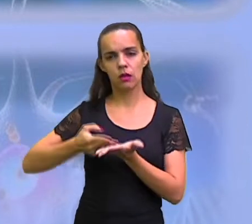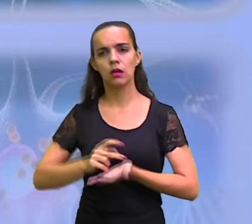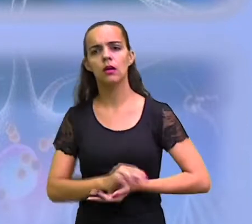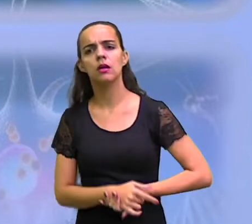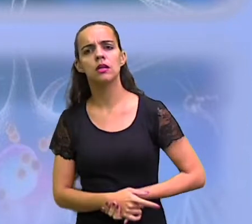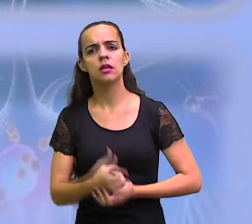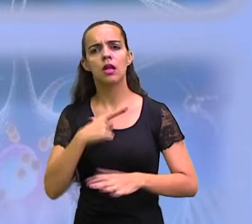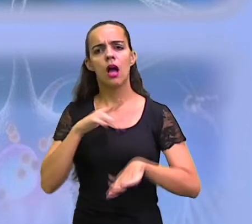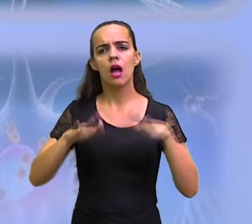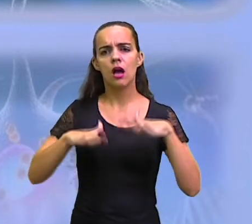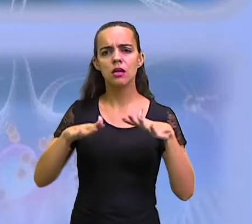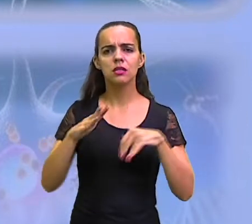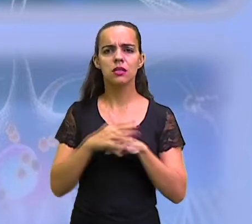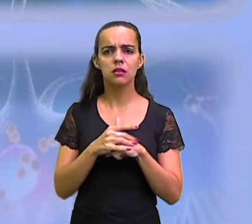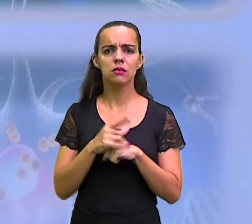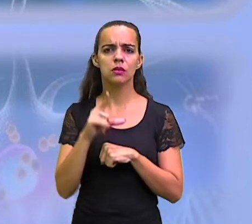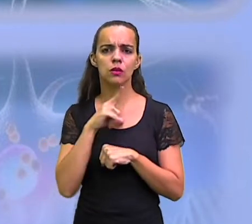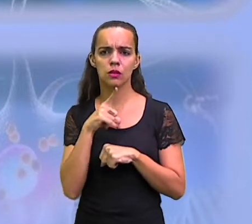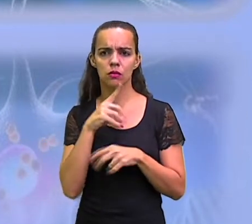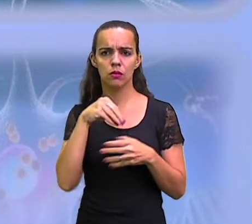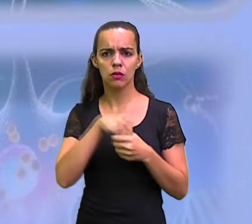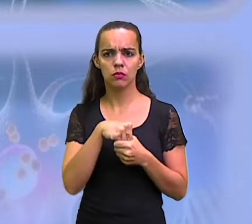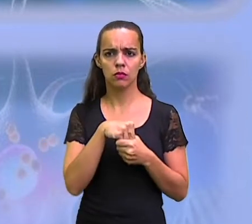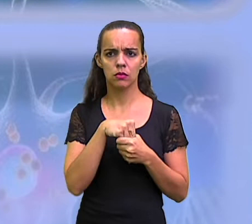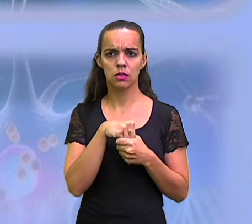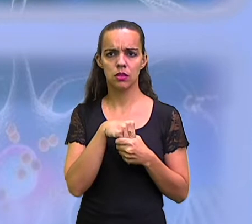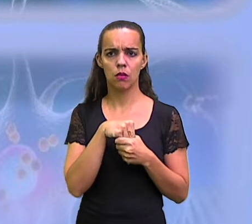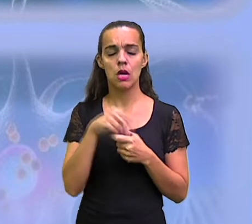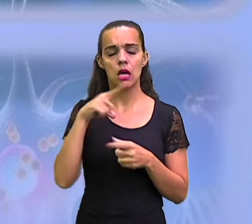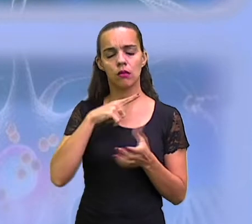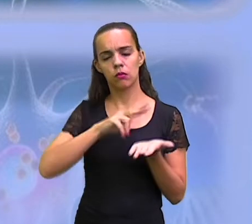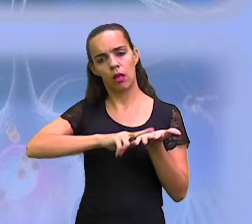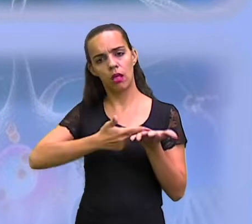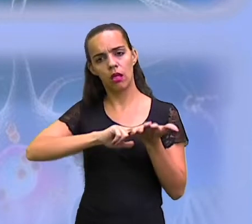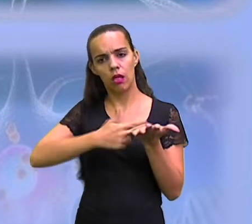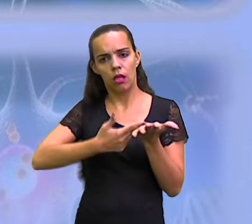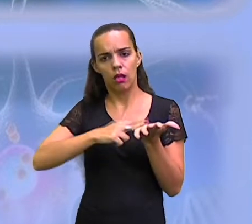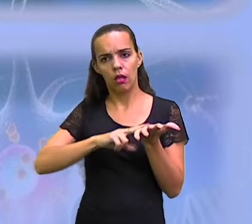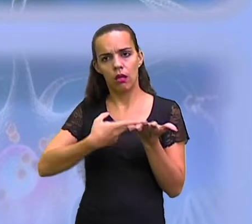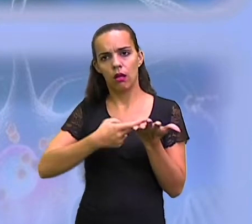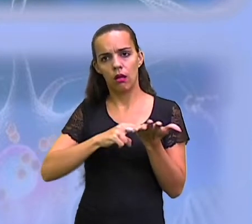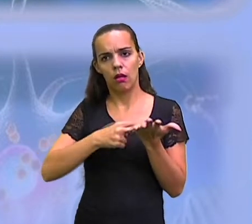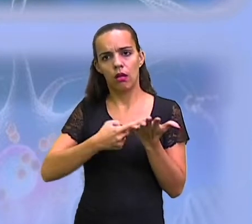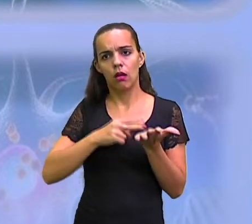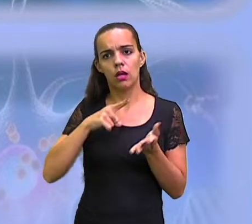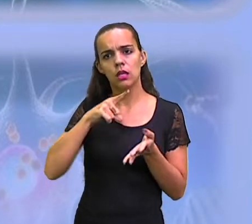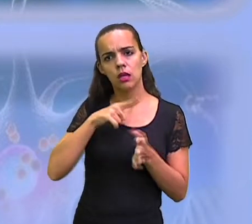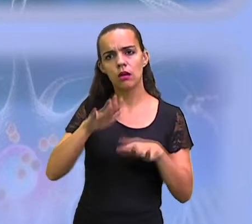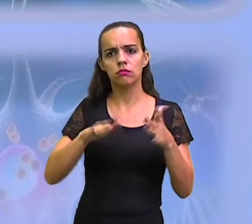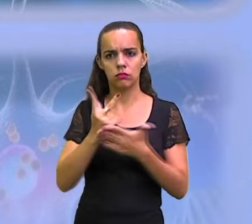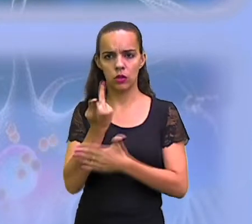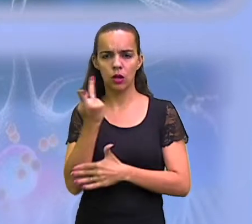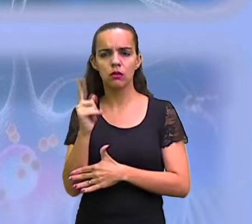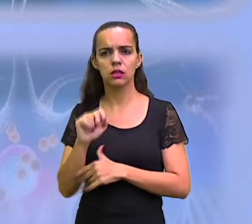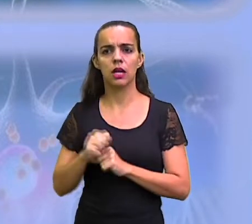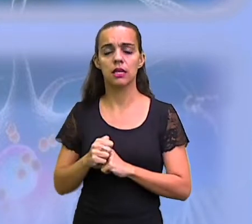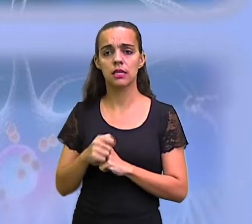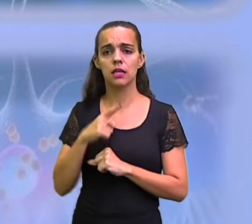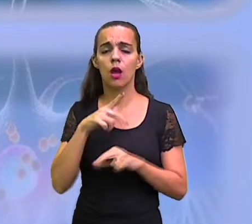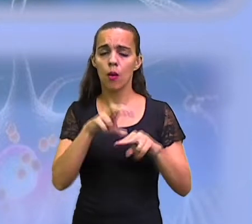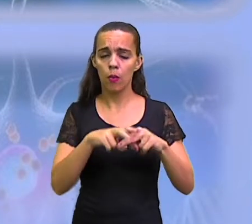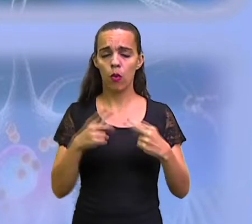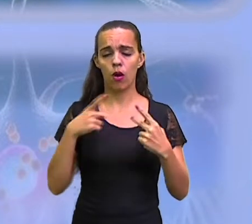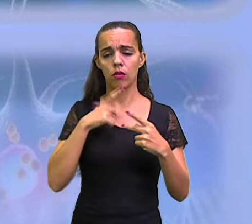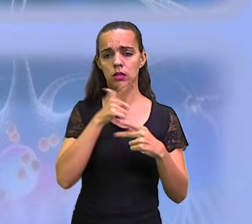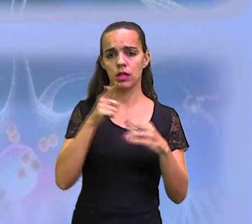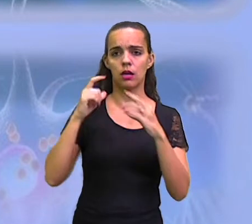É importante frisar que nem toda convulsão significa que o paciente é portador de epilepsia.